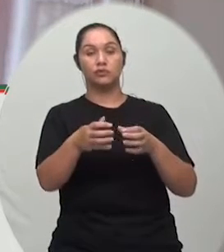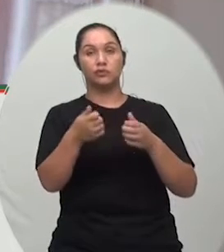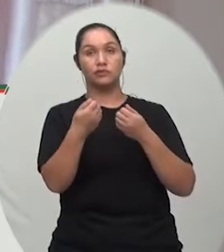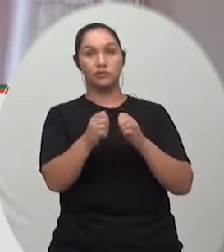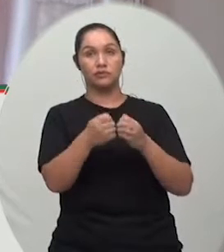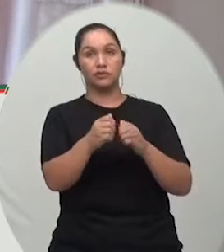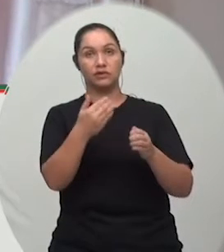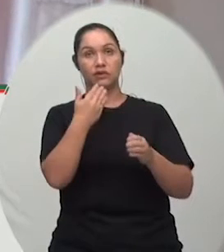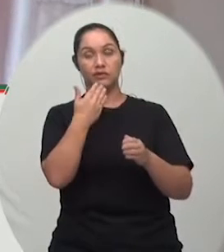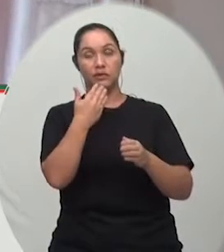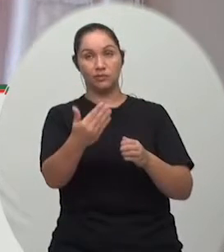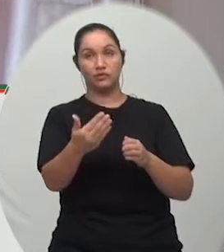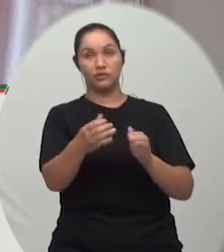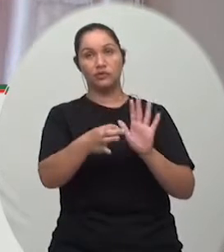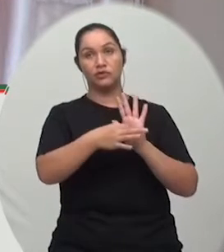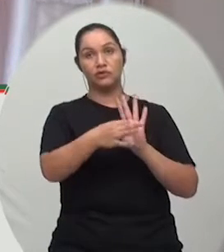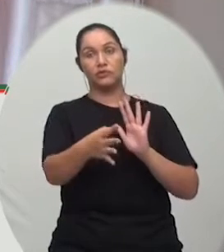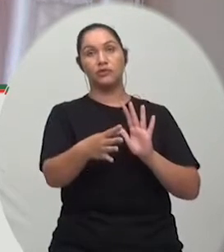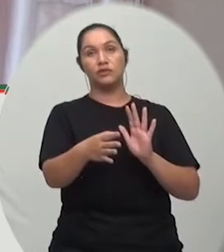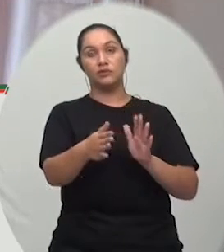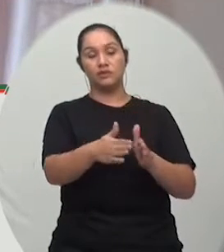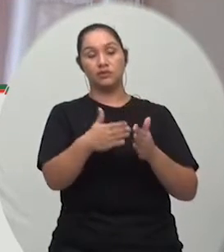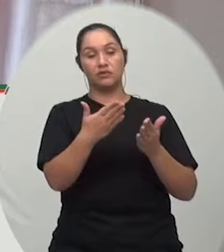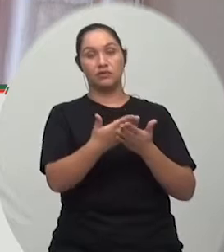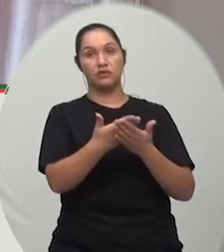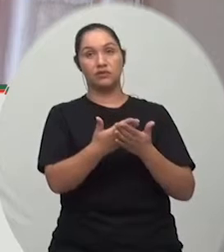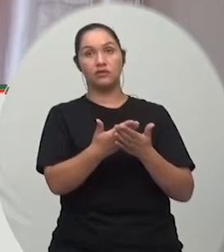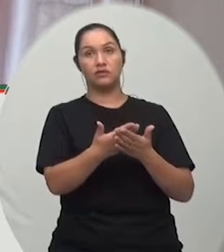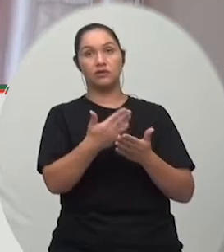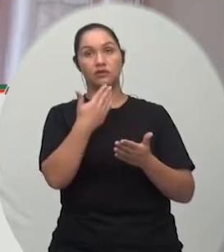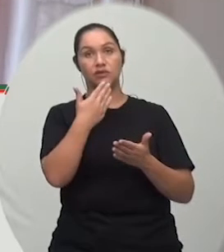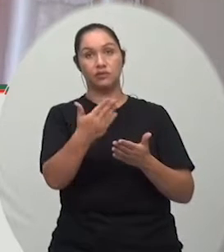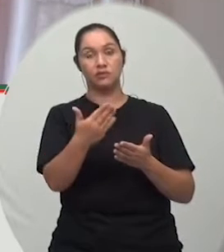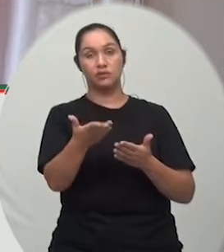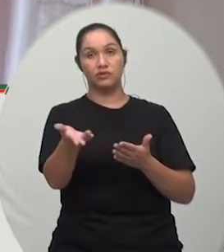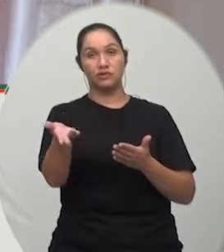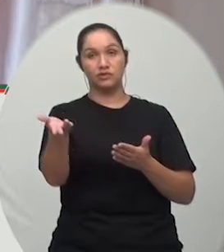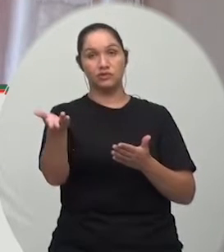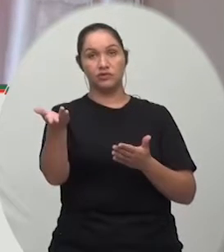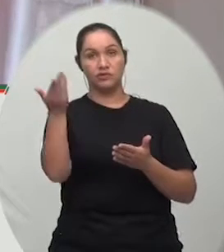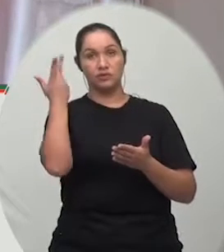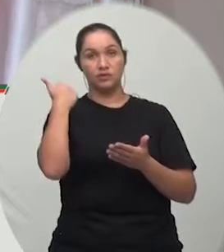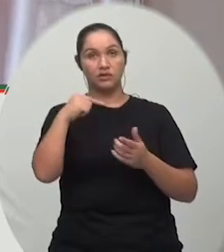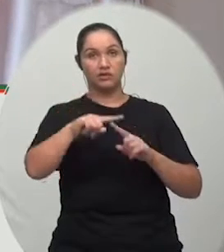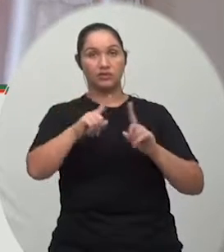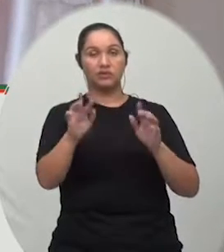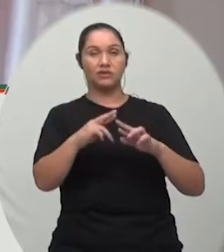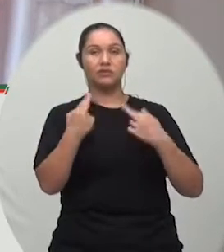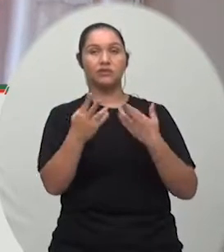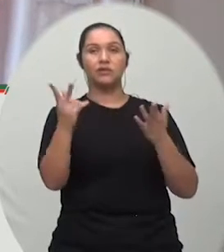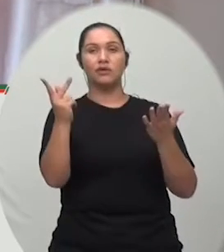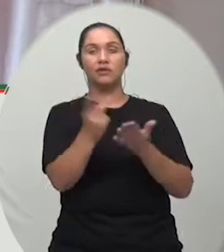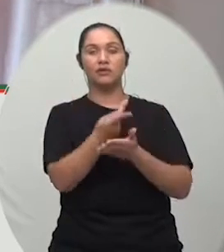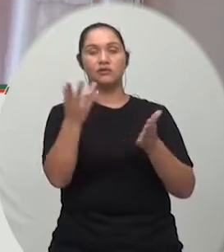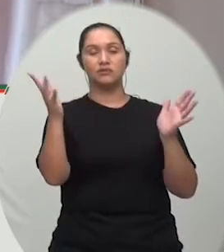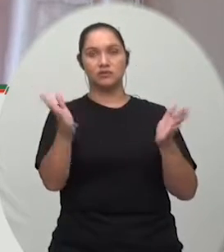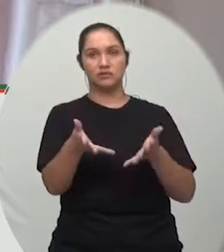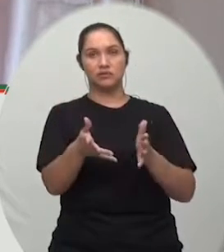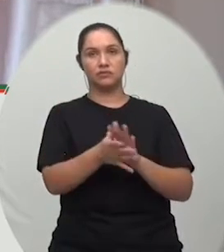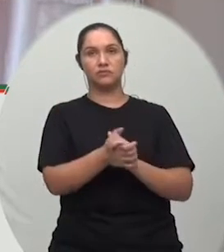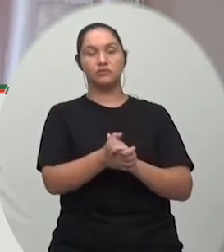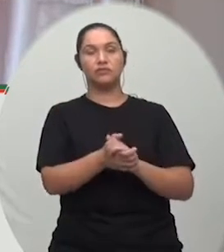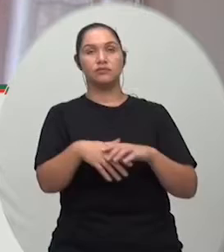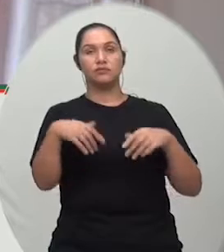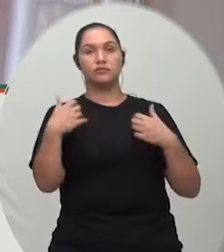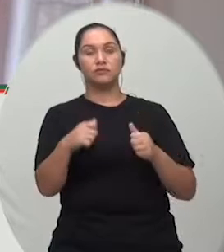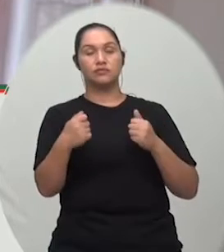façam essa verificação. Esse requerimento já pedia dias atrás e a reunião foi agora há pouco, né? Então, é para realmente fazer, otimizar. Temos que